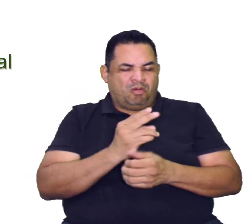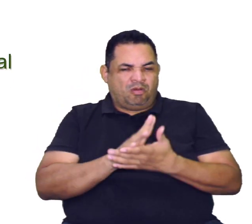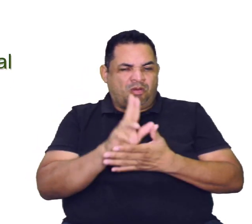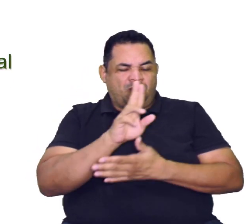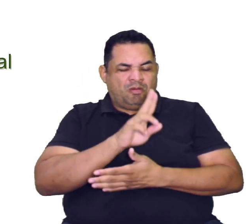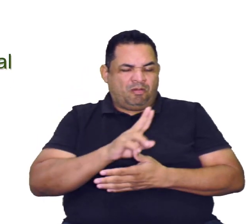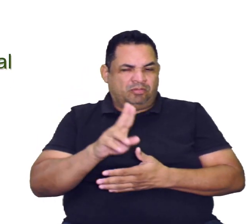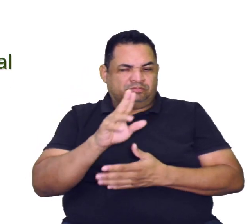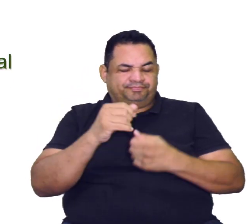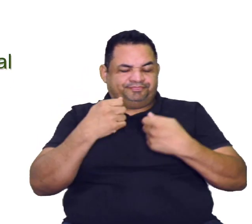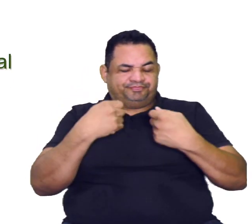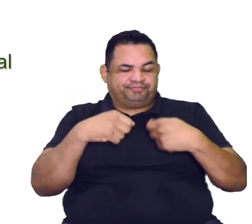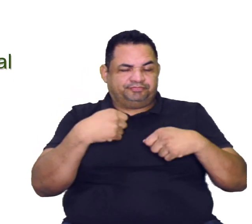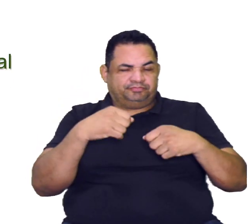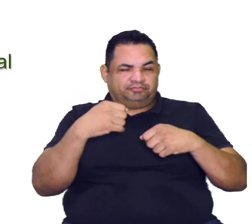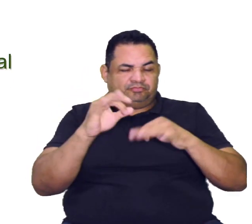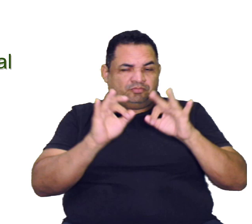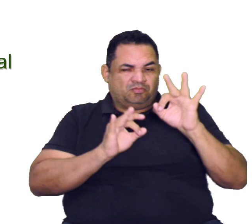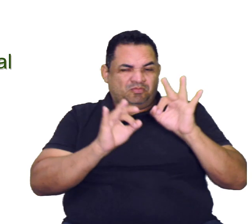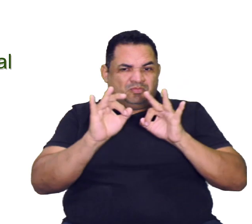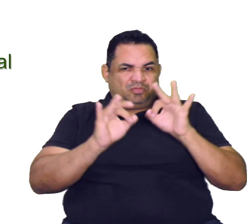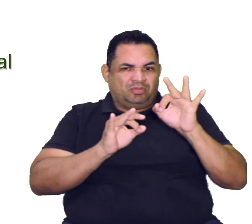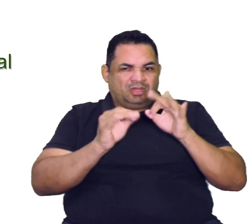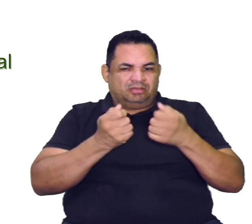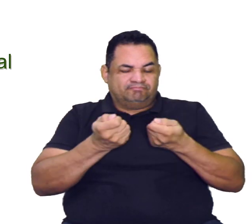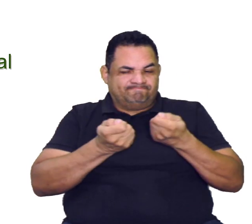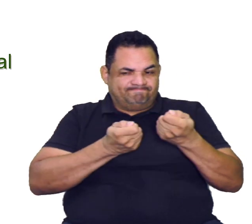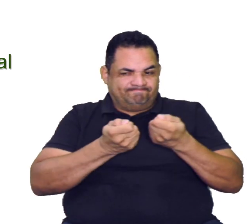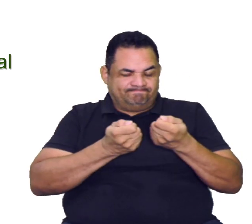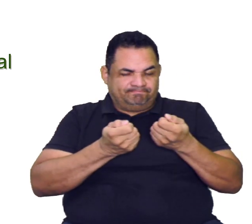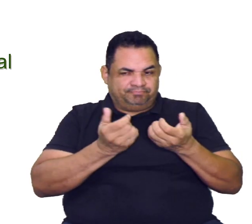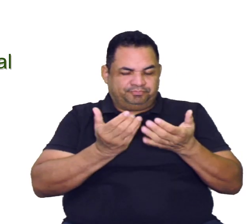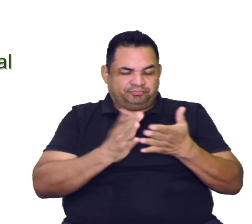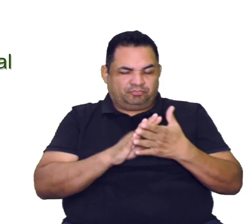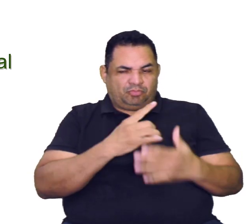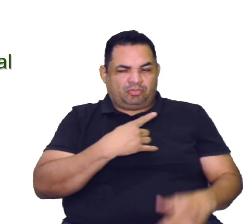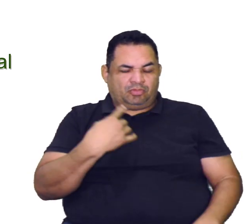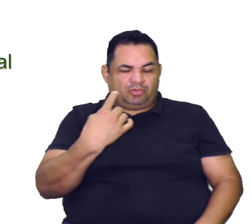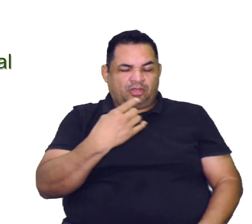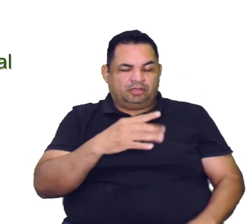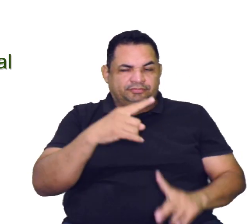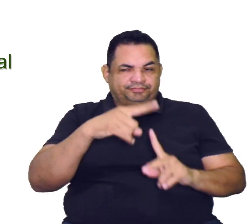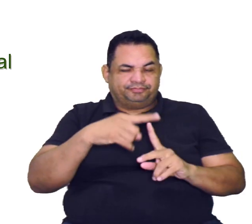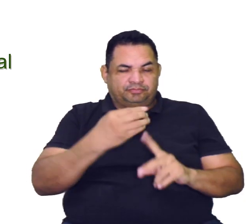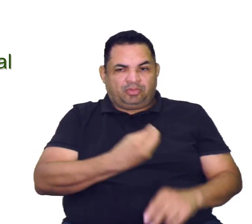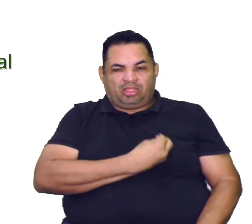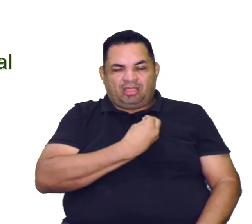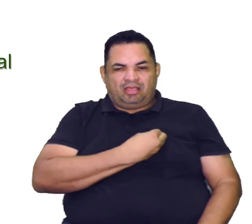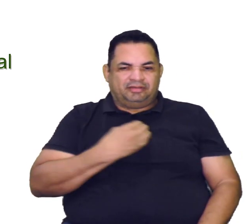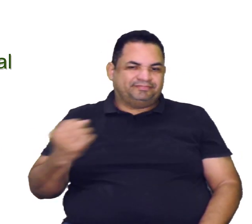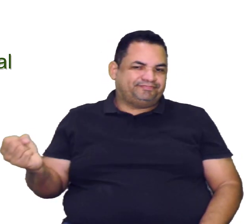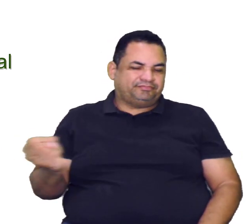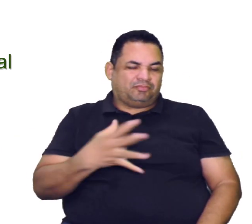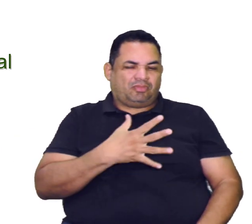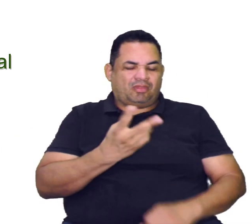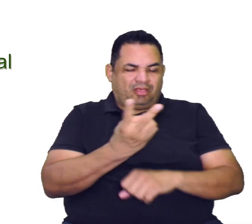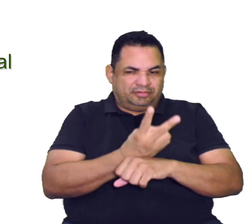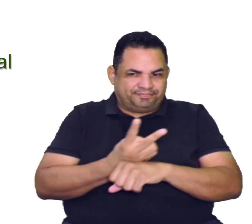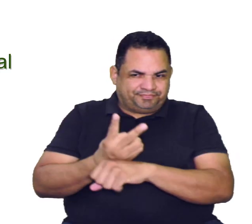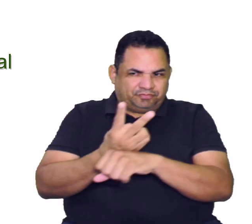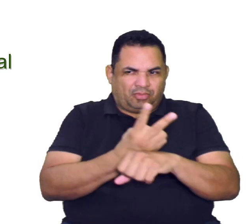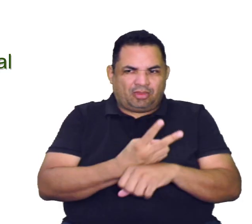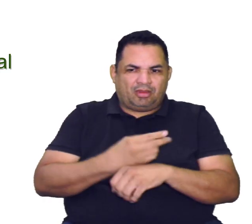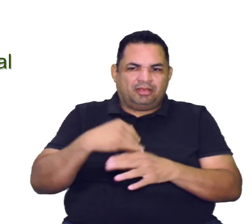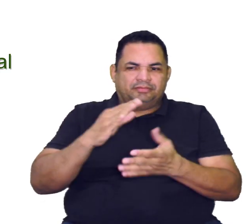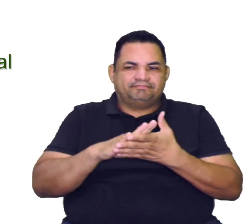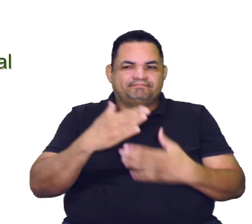consumo, ele tem que estar muito bem controlado nesse nosso estilo de vida contemporâneo. Essa busca